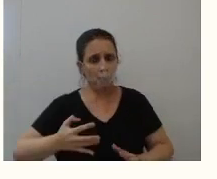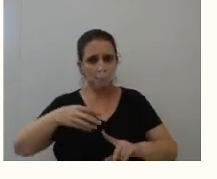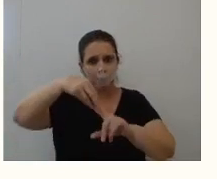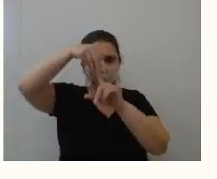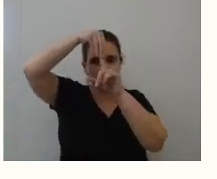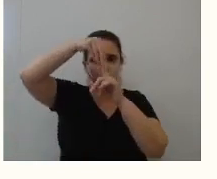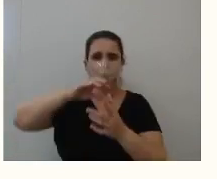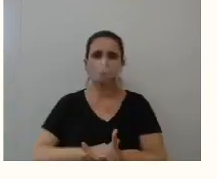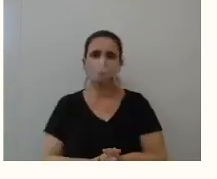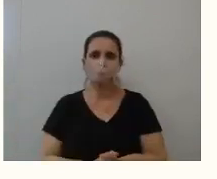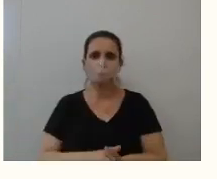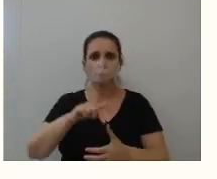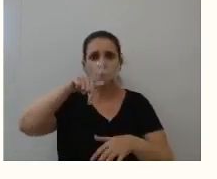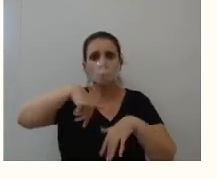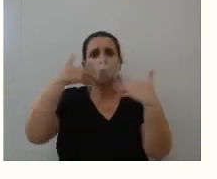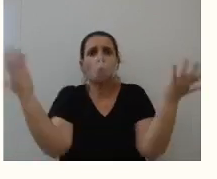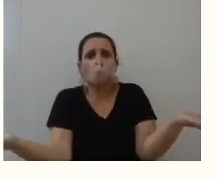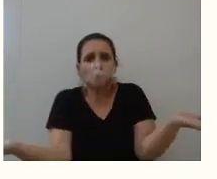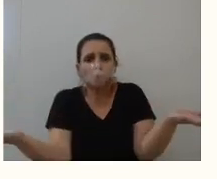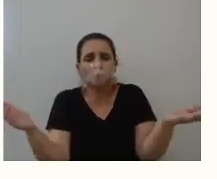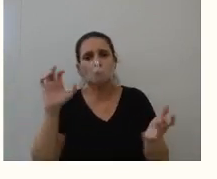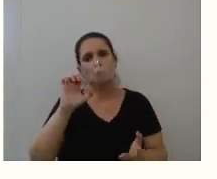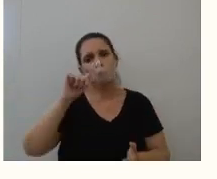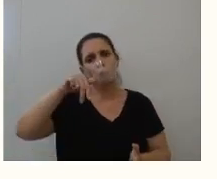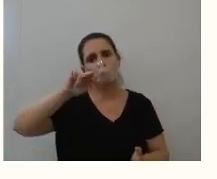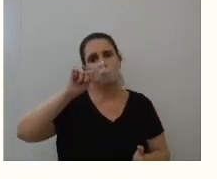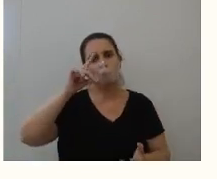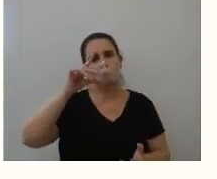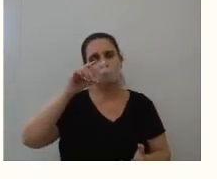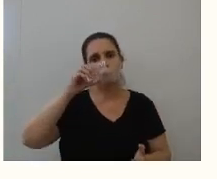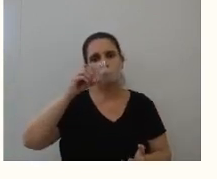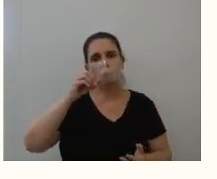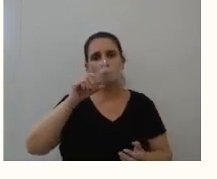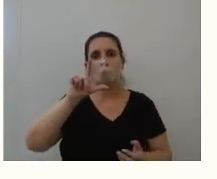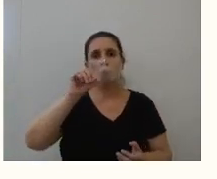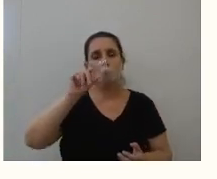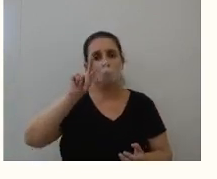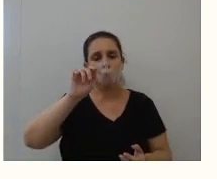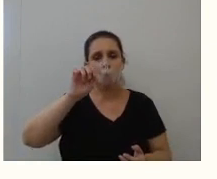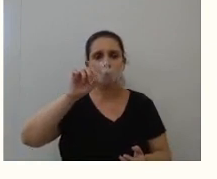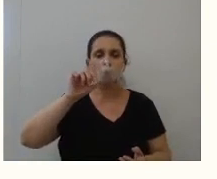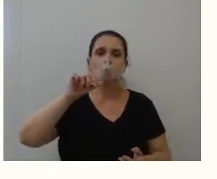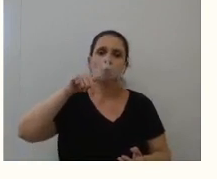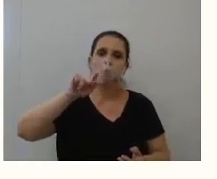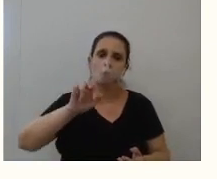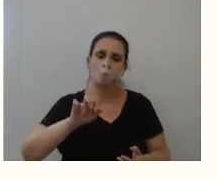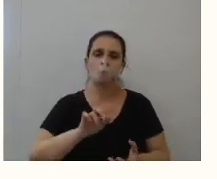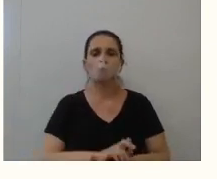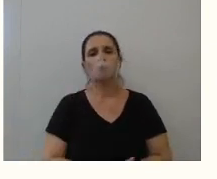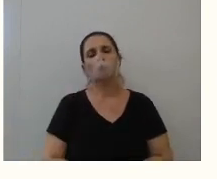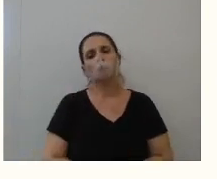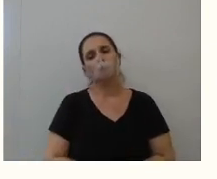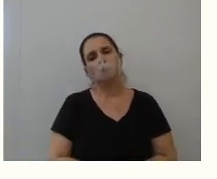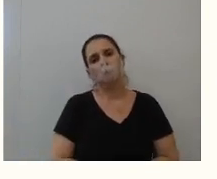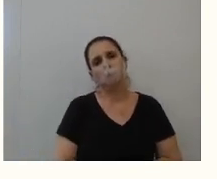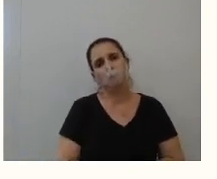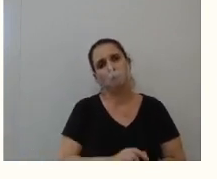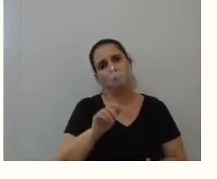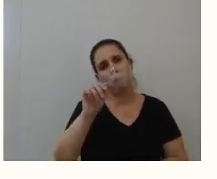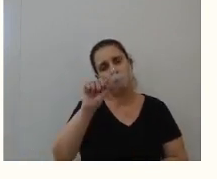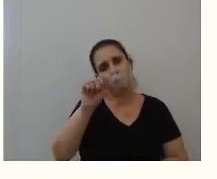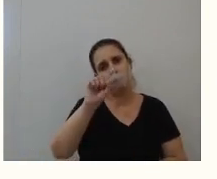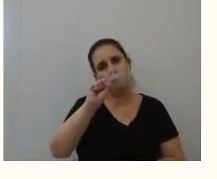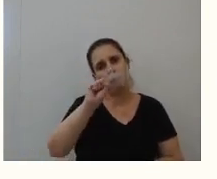principais são quando, enquanto, logo que, mal, logo que, né? Assim